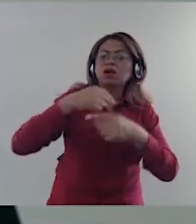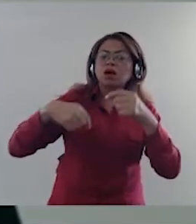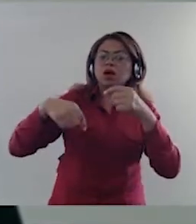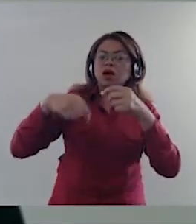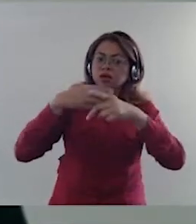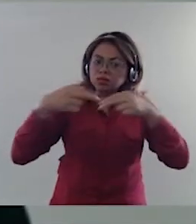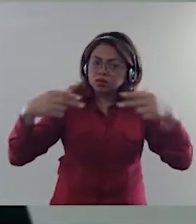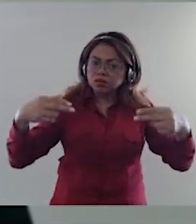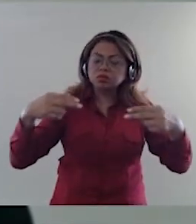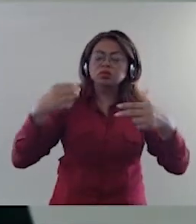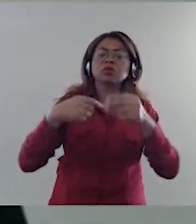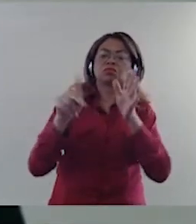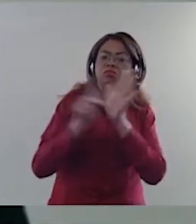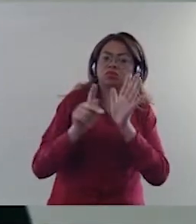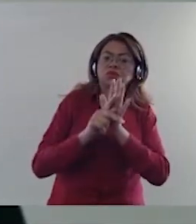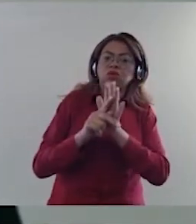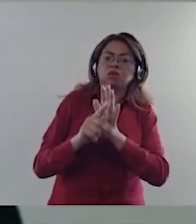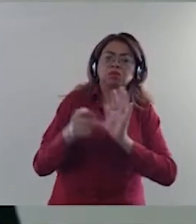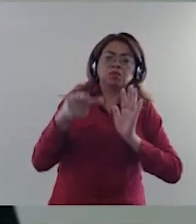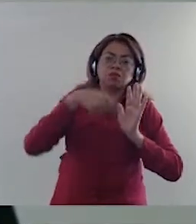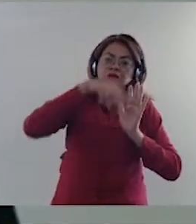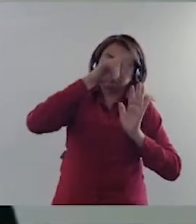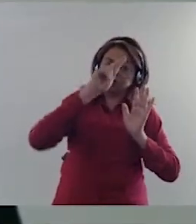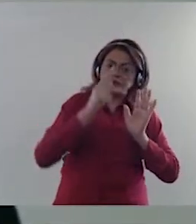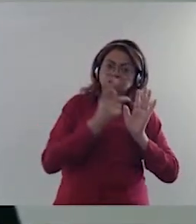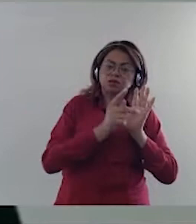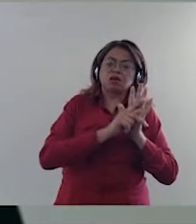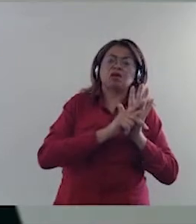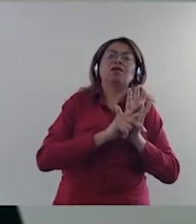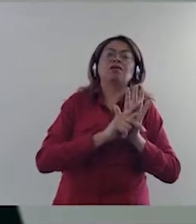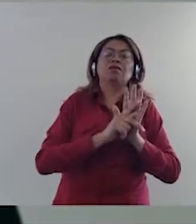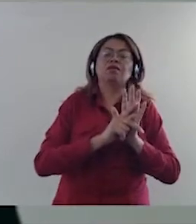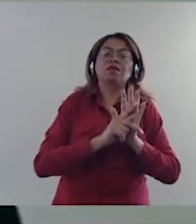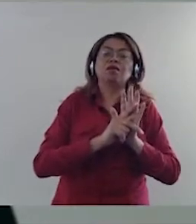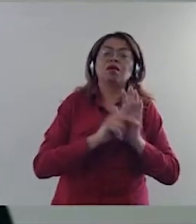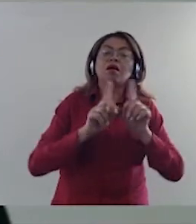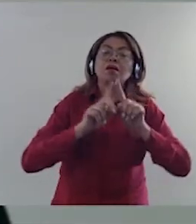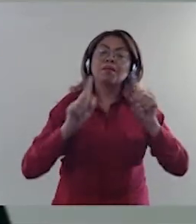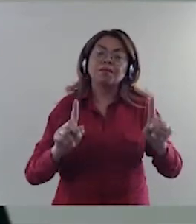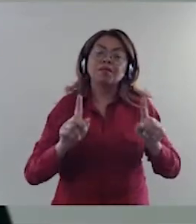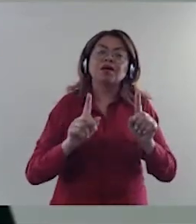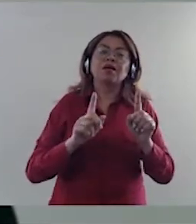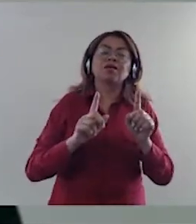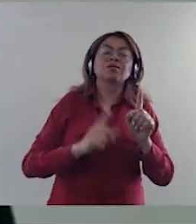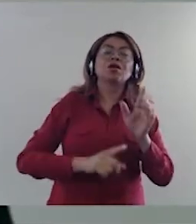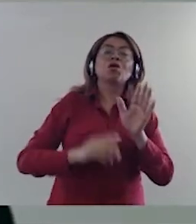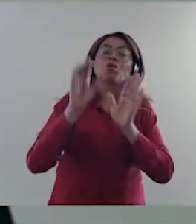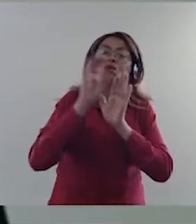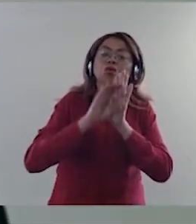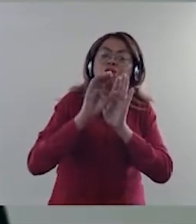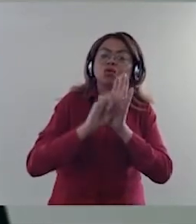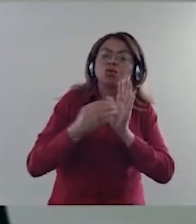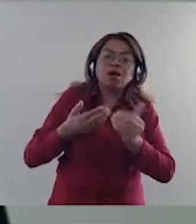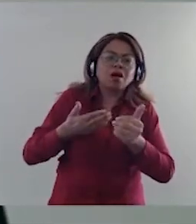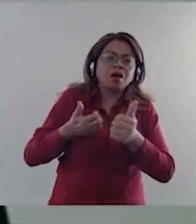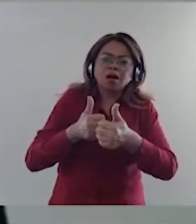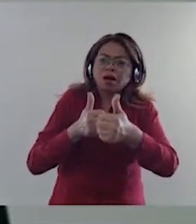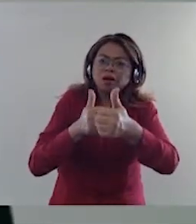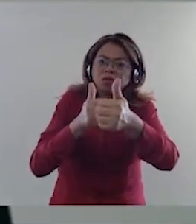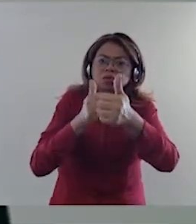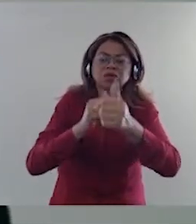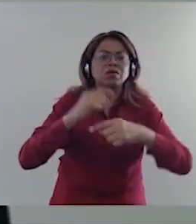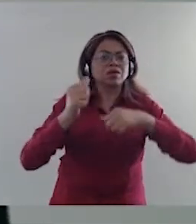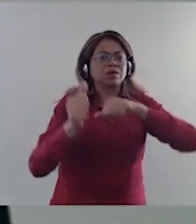coisas. Mas nem sempre os códigos acompanharam essa transformação, e essa resistência é muito forte.